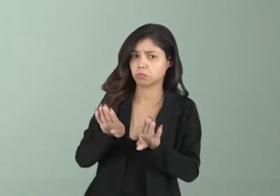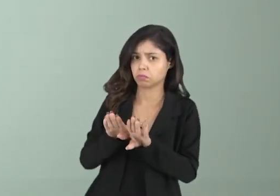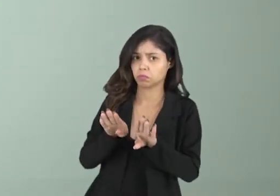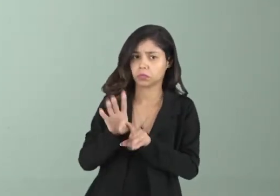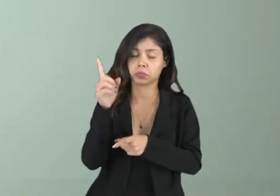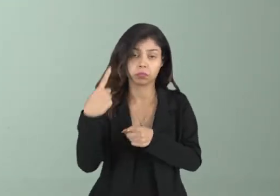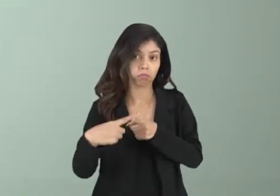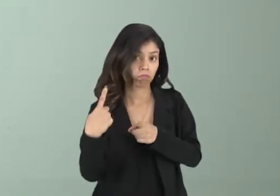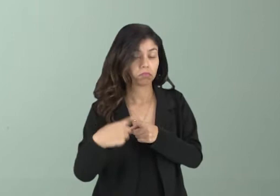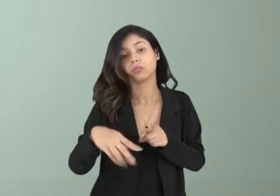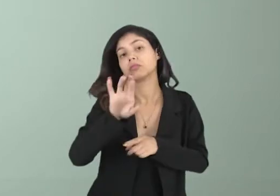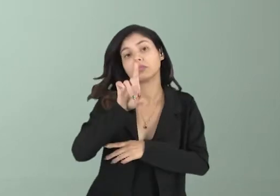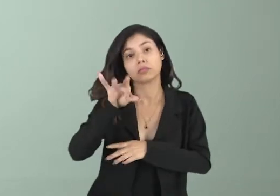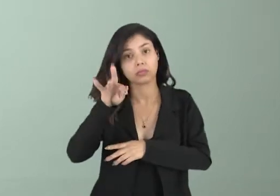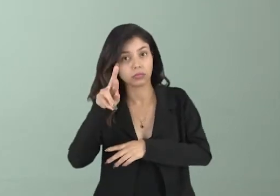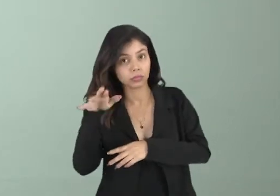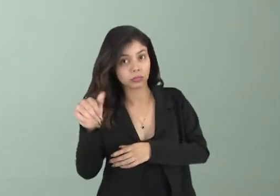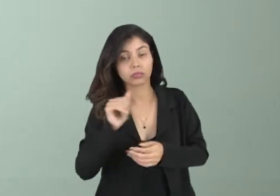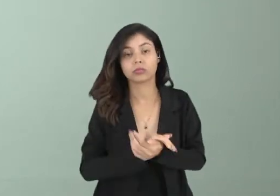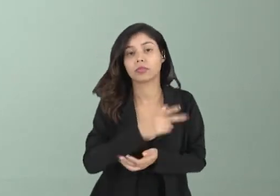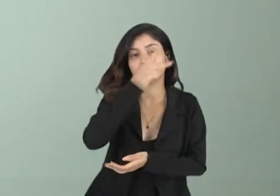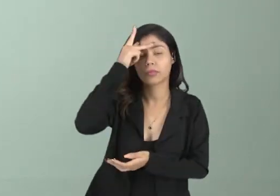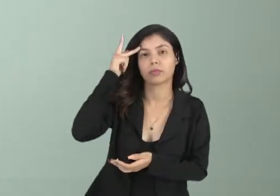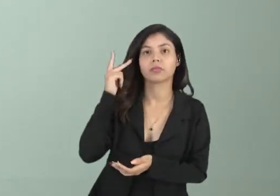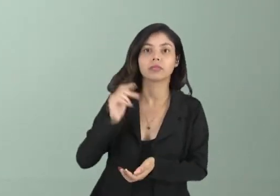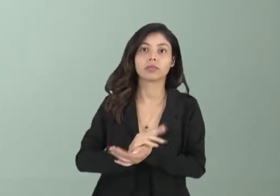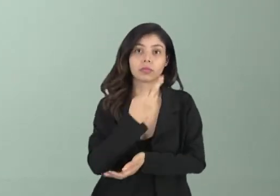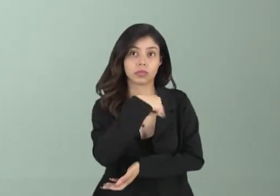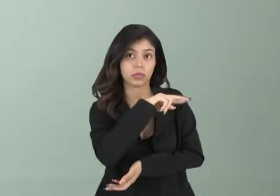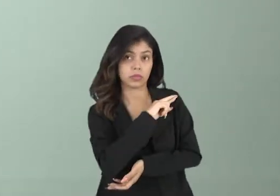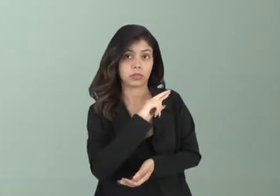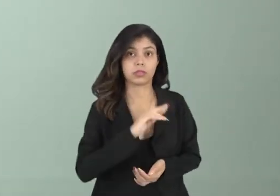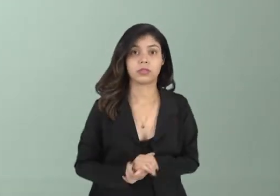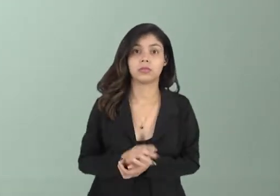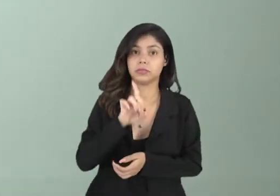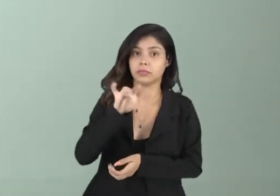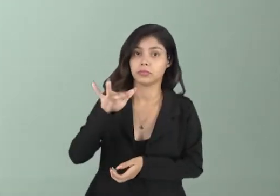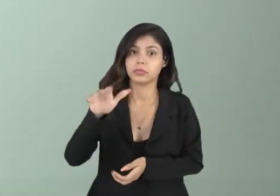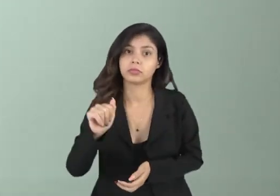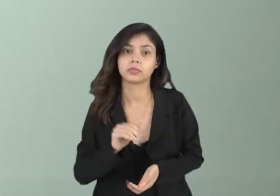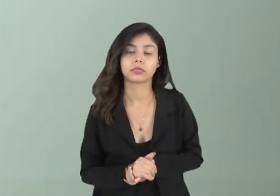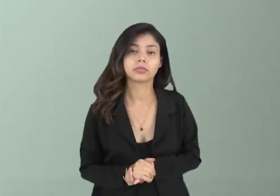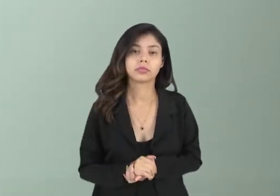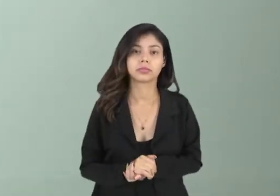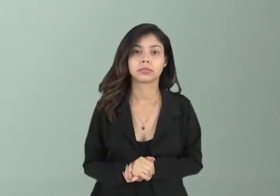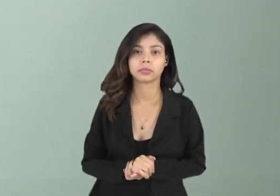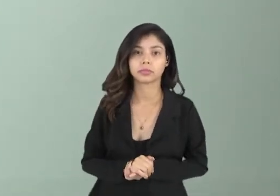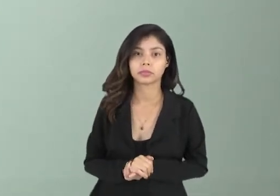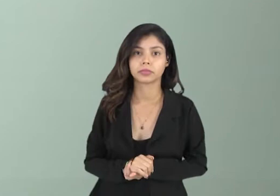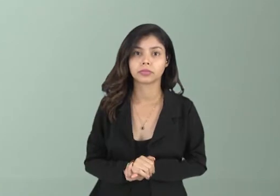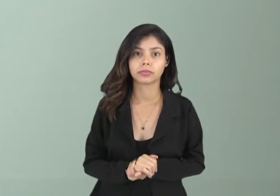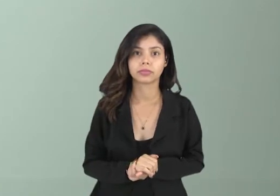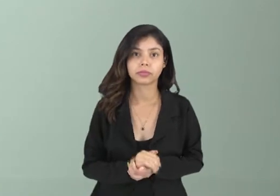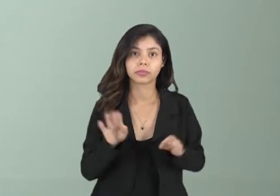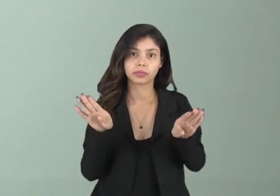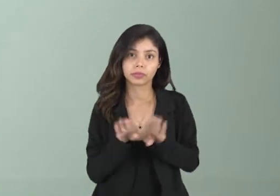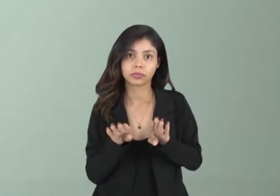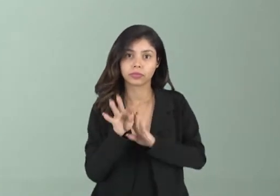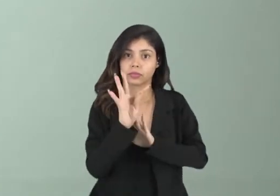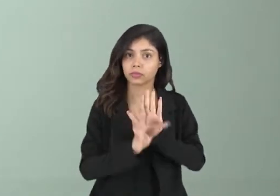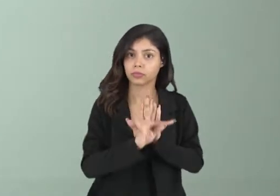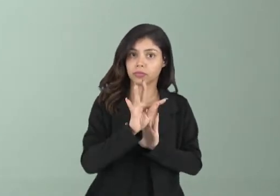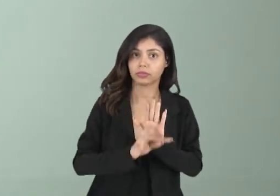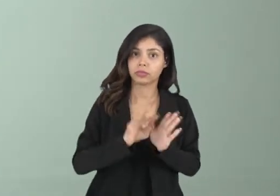Justamente porque as editorias, né, as pessoas responsáveis por editar, por redigir determinado